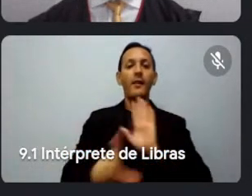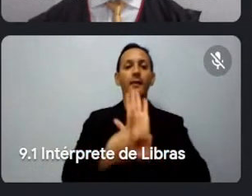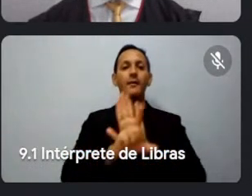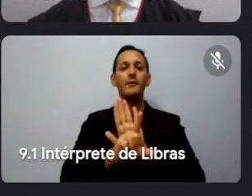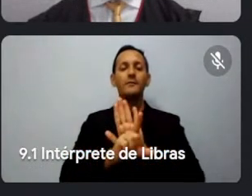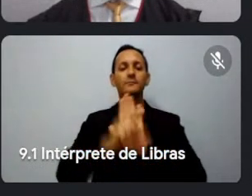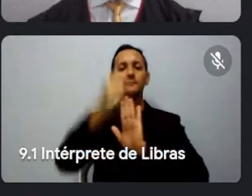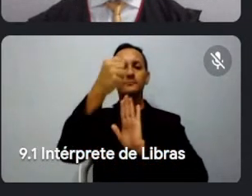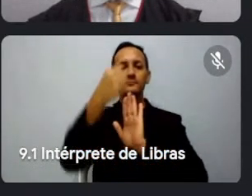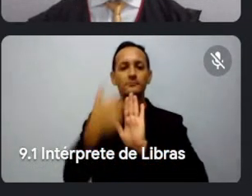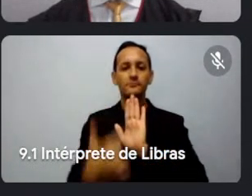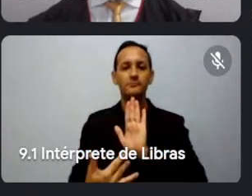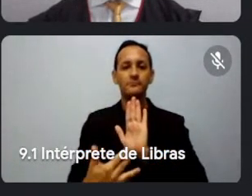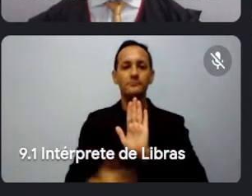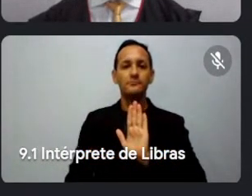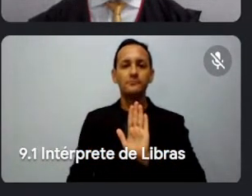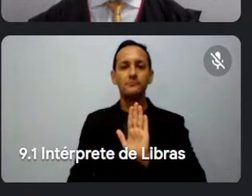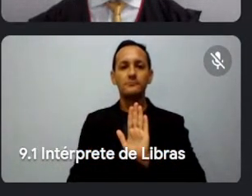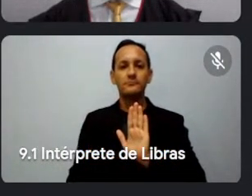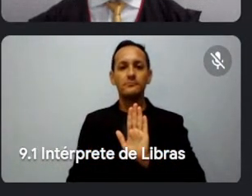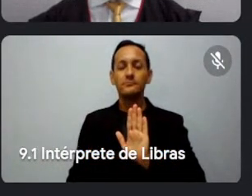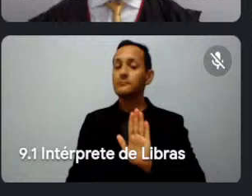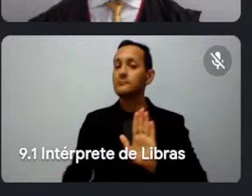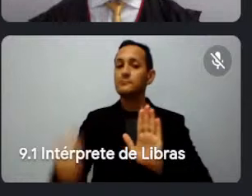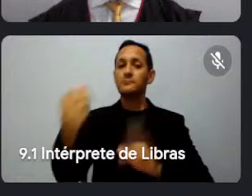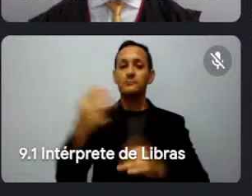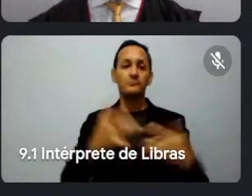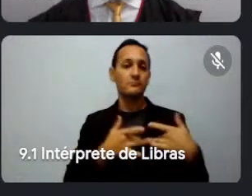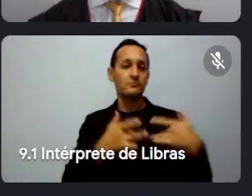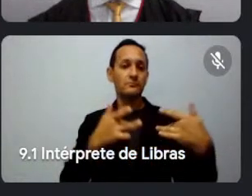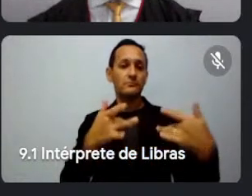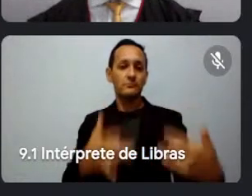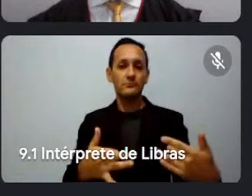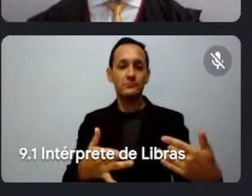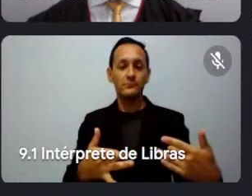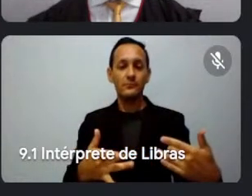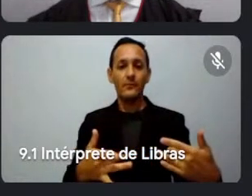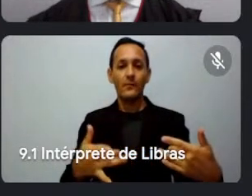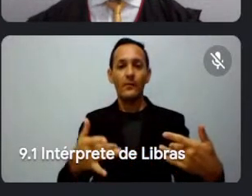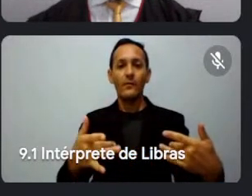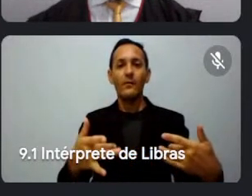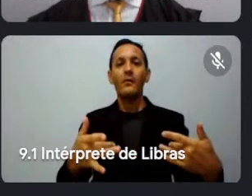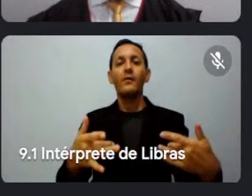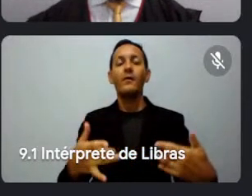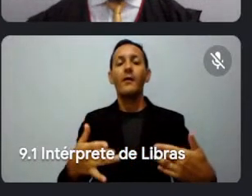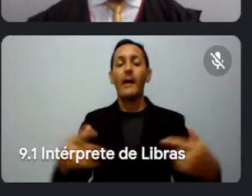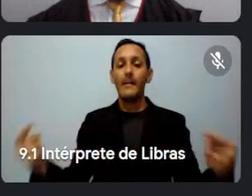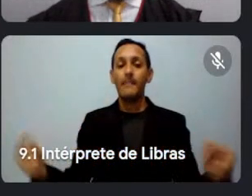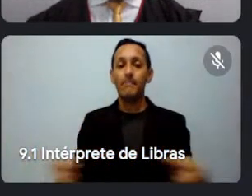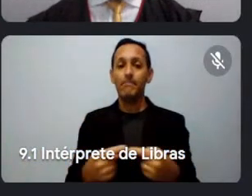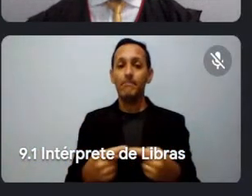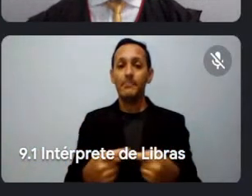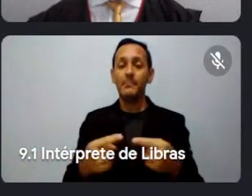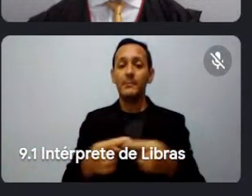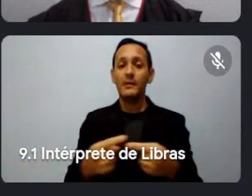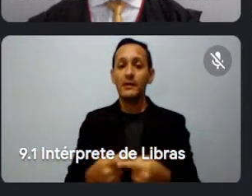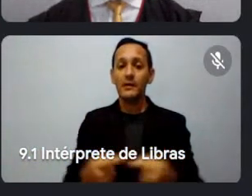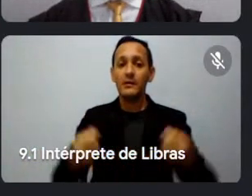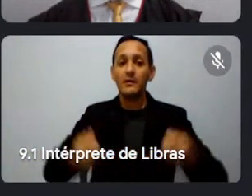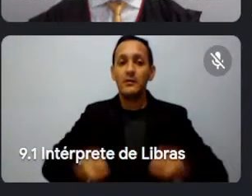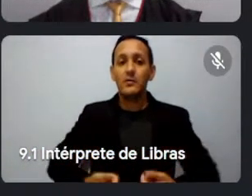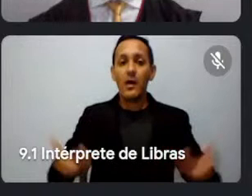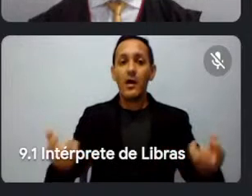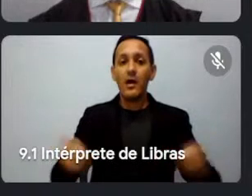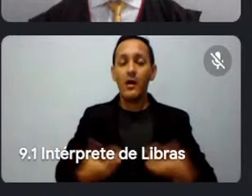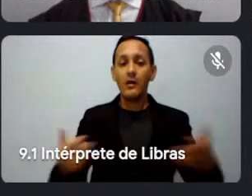que que é essas doações né constitui em gastos eleitorais e por se